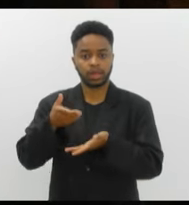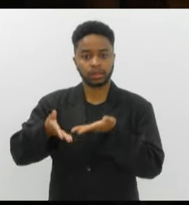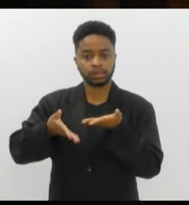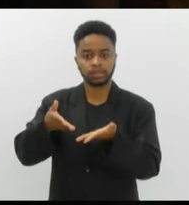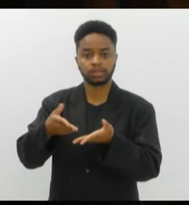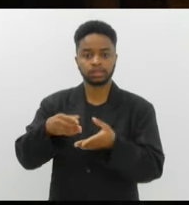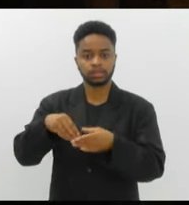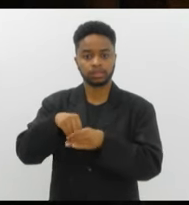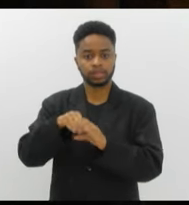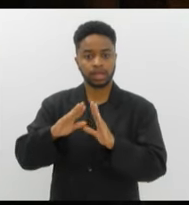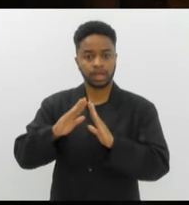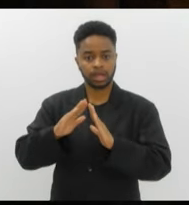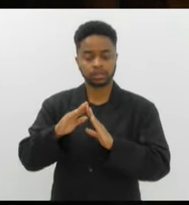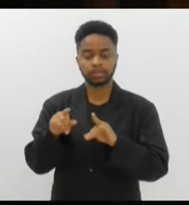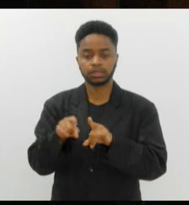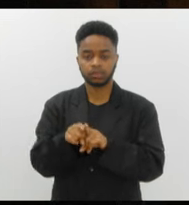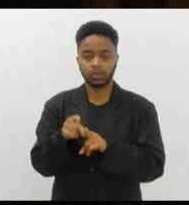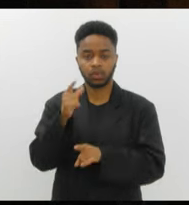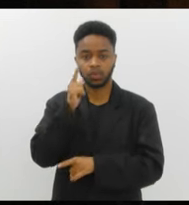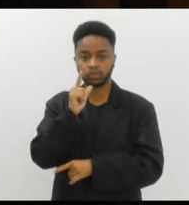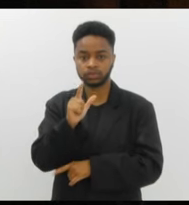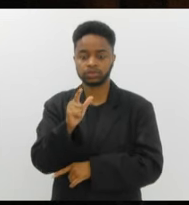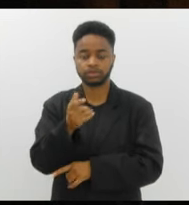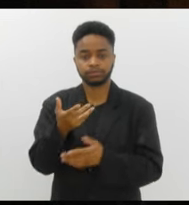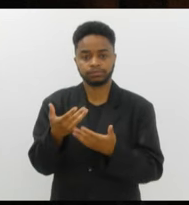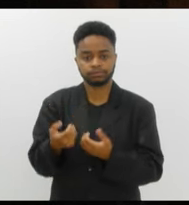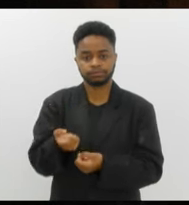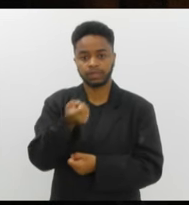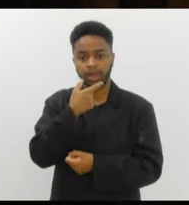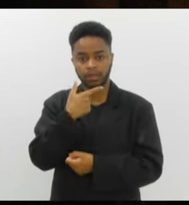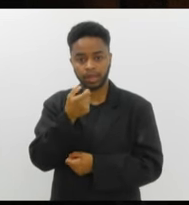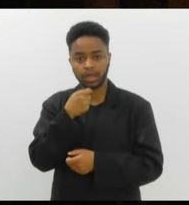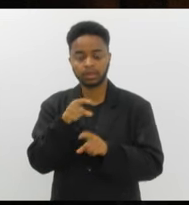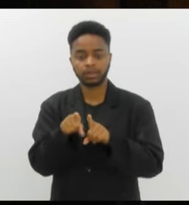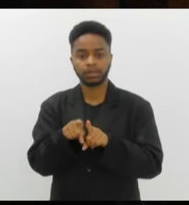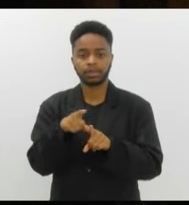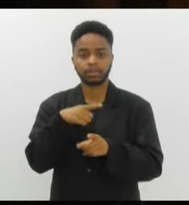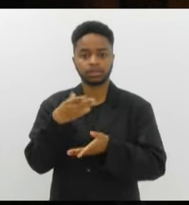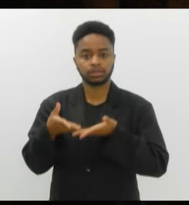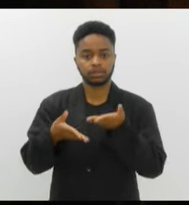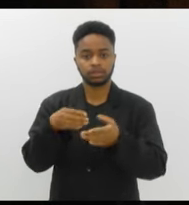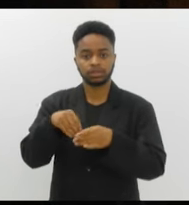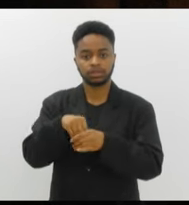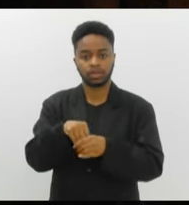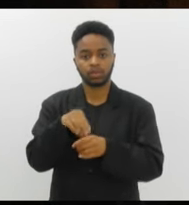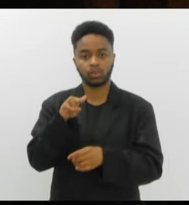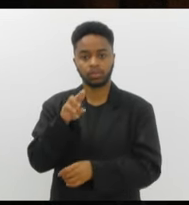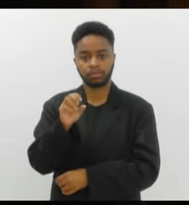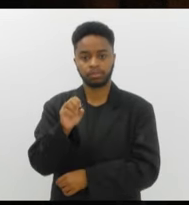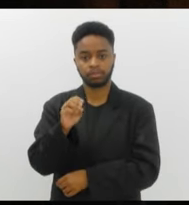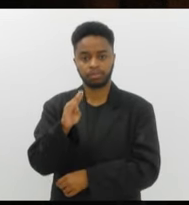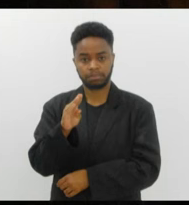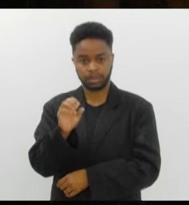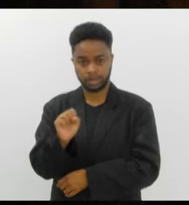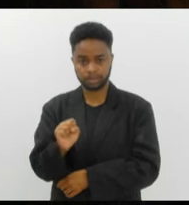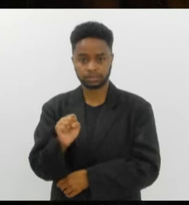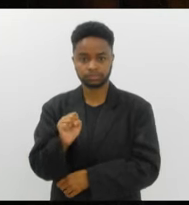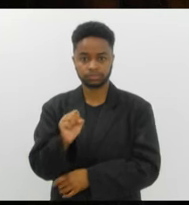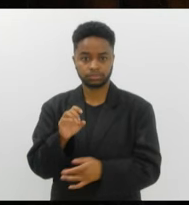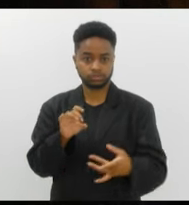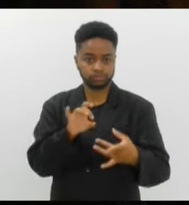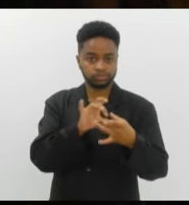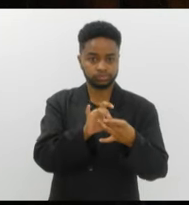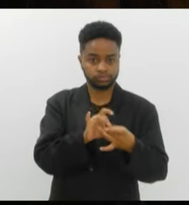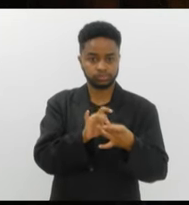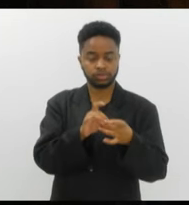que podia ter acesso a medicamento, atendimento nas clínicas da família, né, se juntou a esse